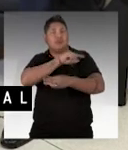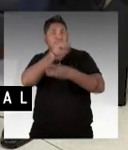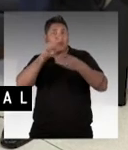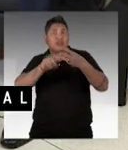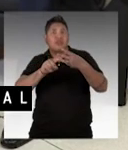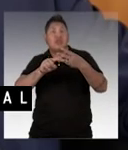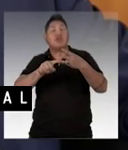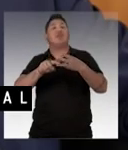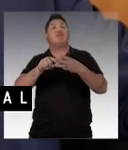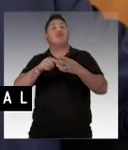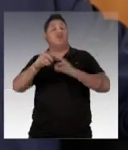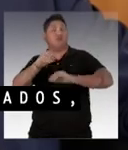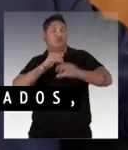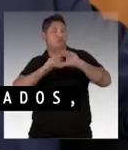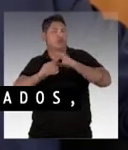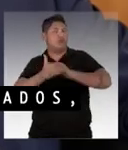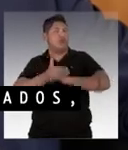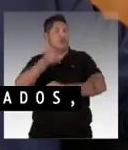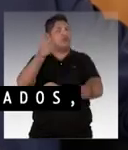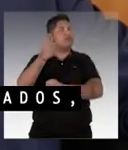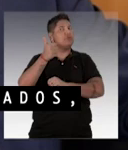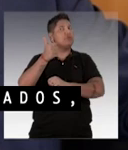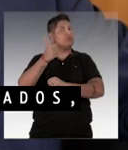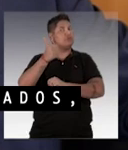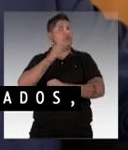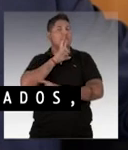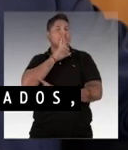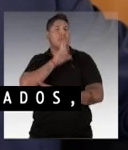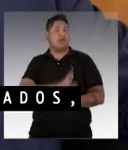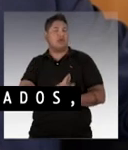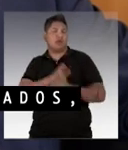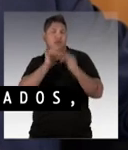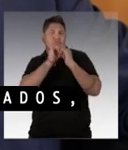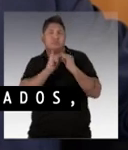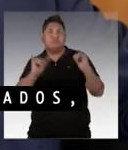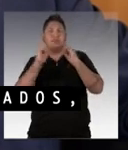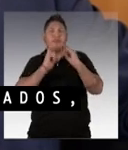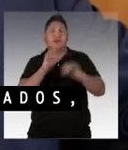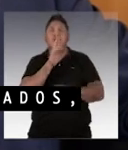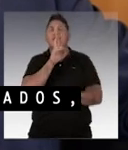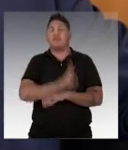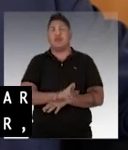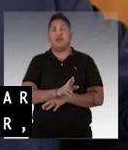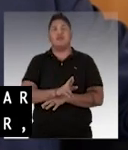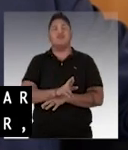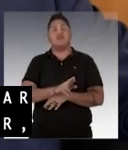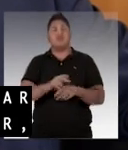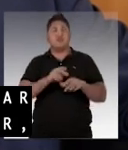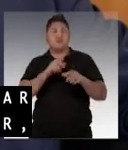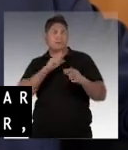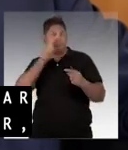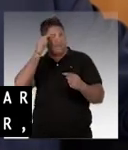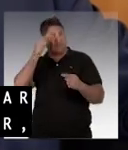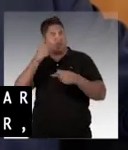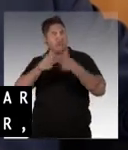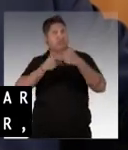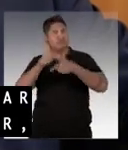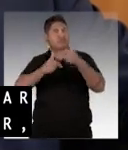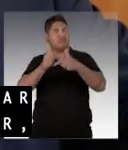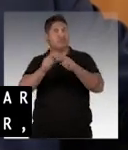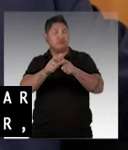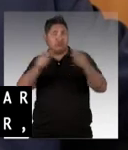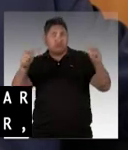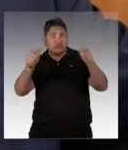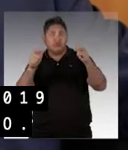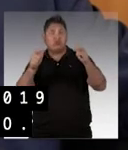institucional o terceiro eixo. Comunicar melhor resultados, comunicar melhor efetividade, projetar crescimento e